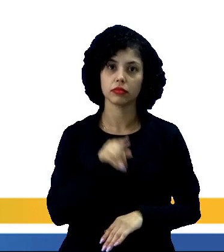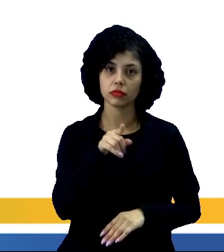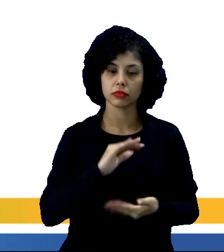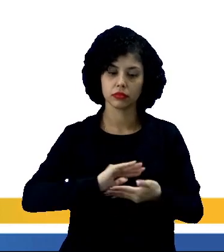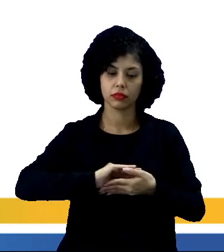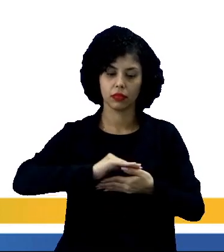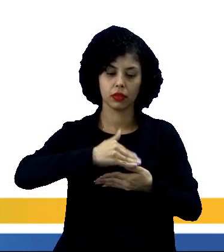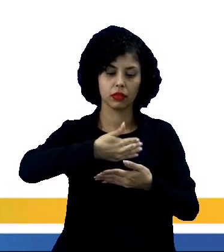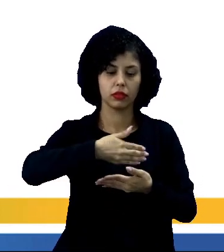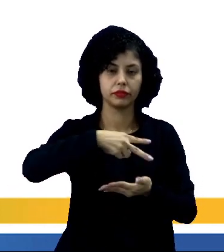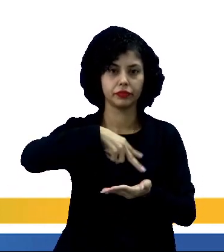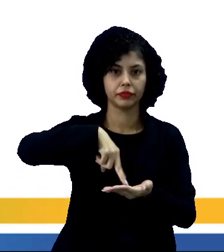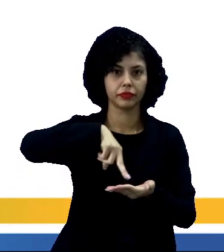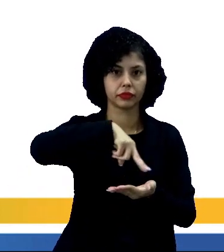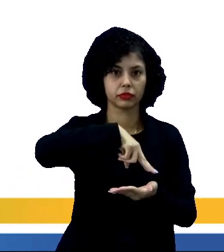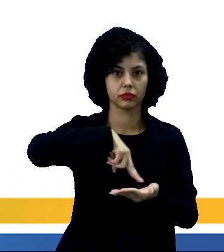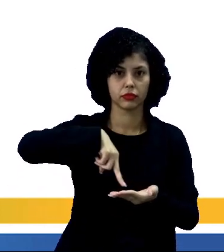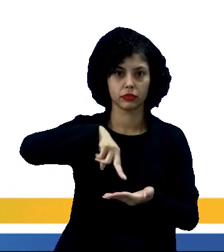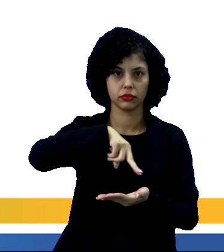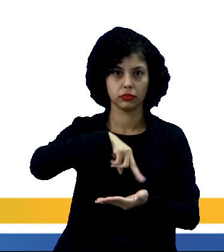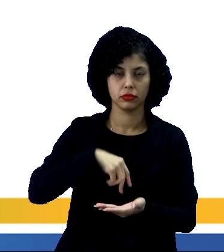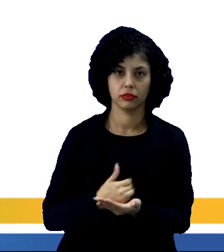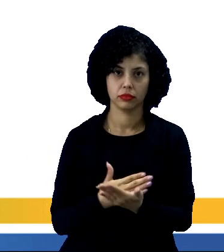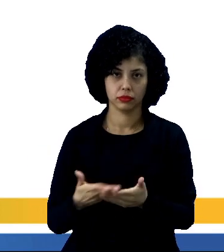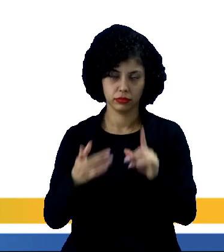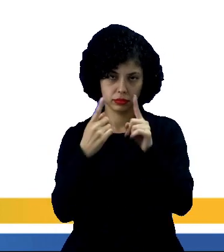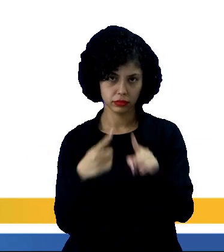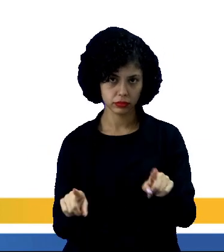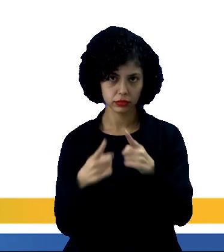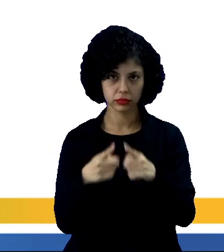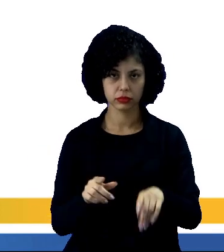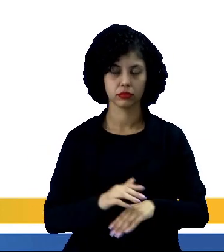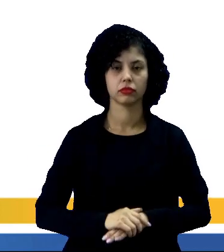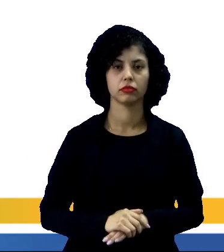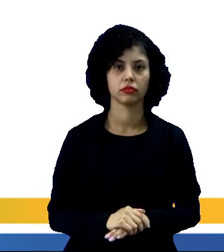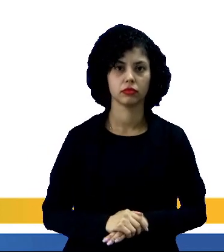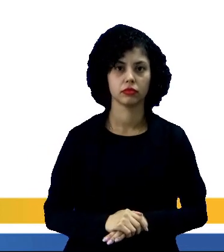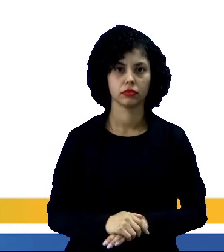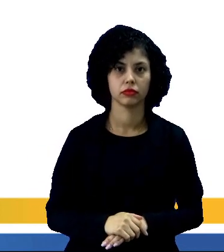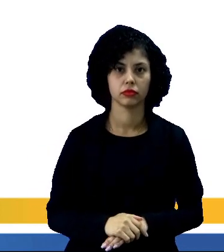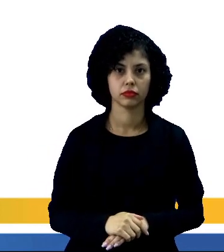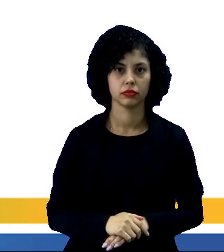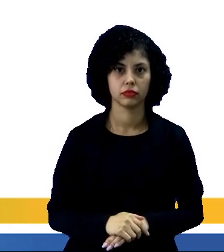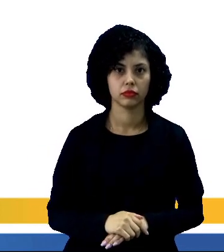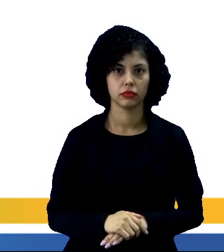você abre, a bailarina começa a dançar e a música também. É uma música